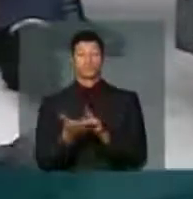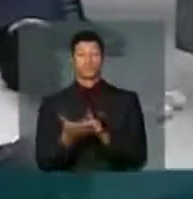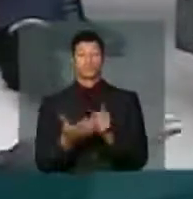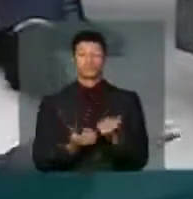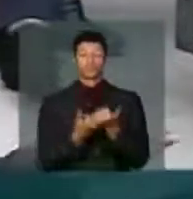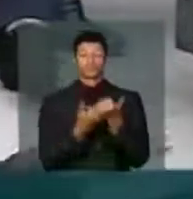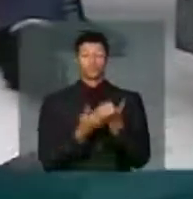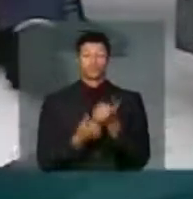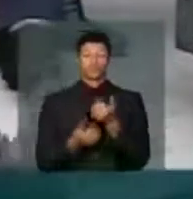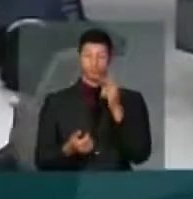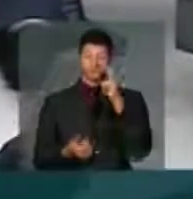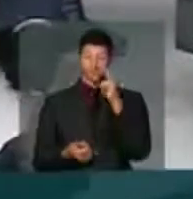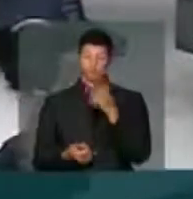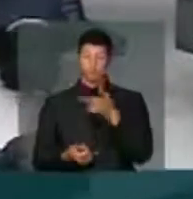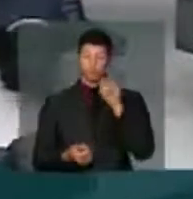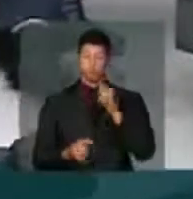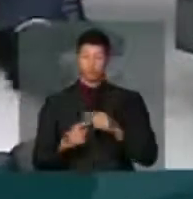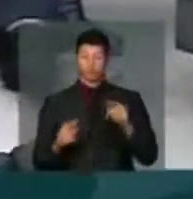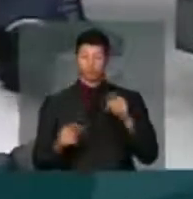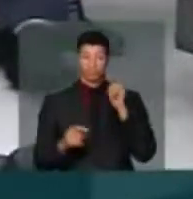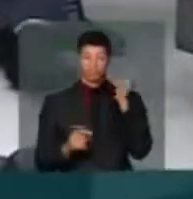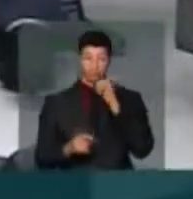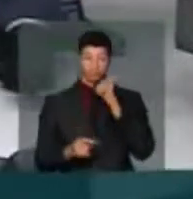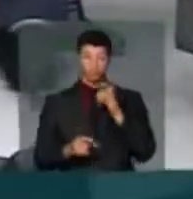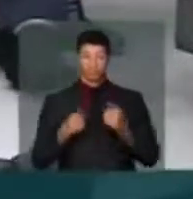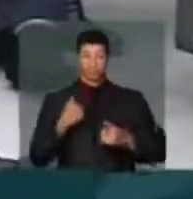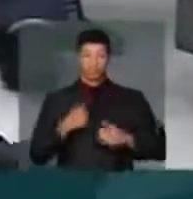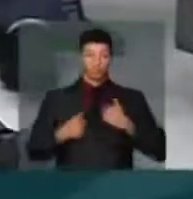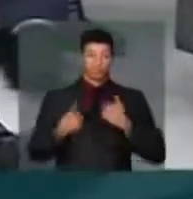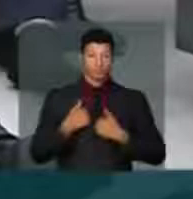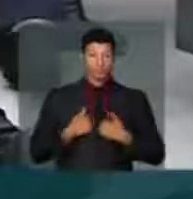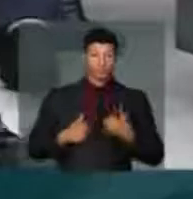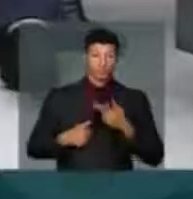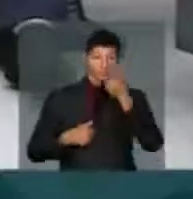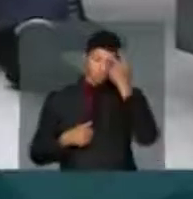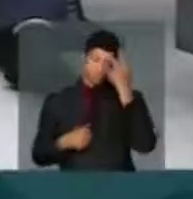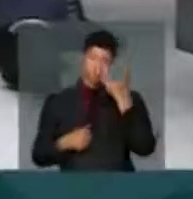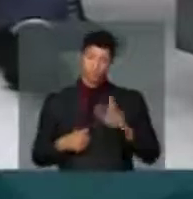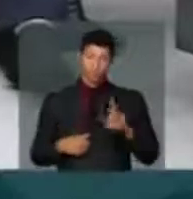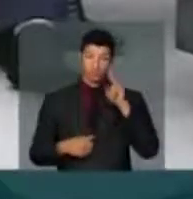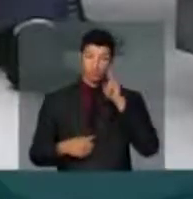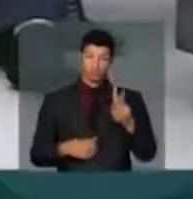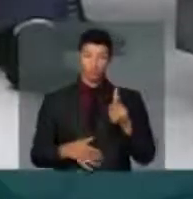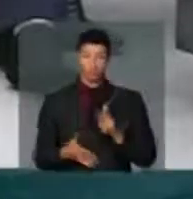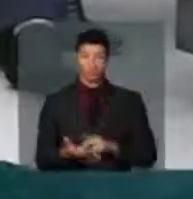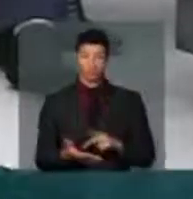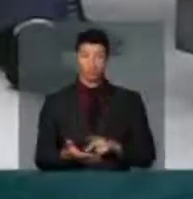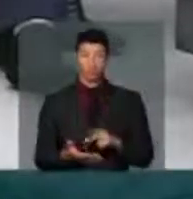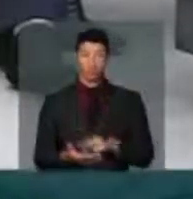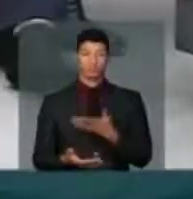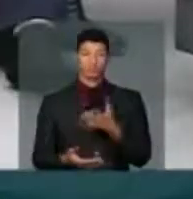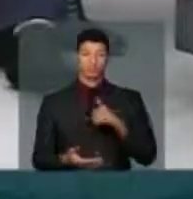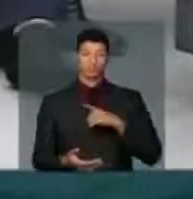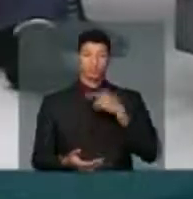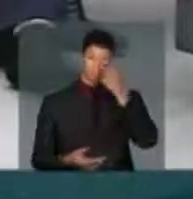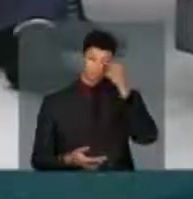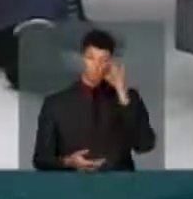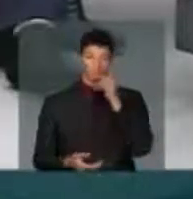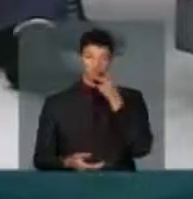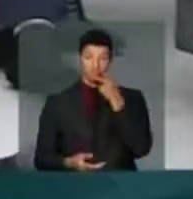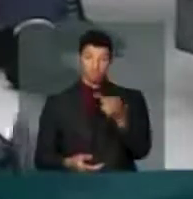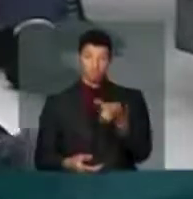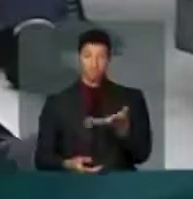Nós assistimos mais cedo aqui mais algumas demonstrações de desesperos, daqueles que não querem enxergar a verdade. Tiveram o desplante de vir